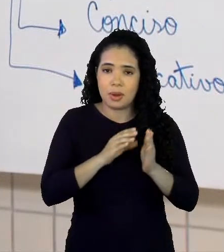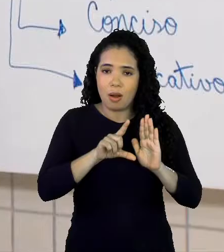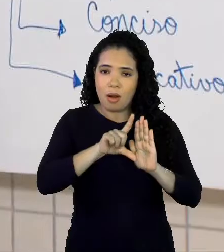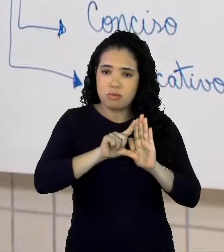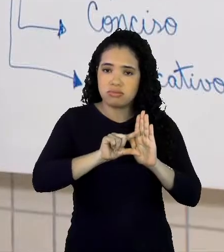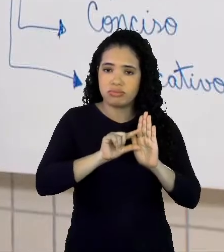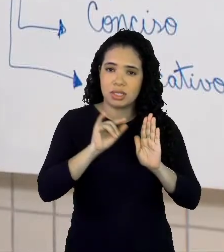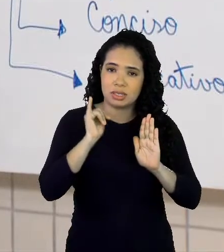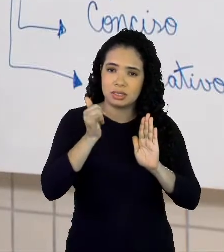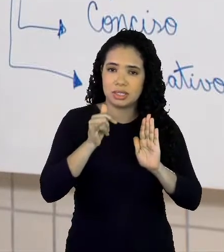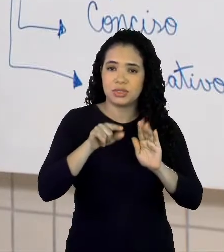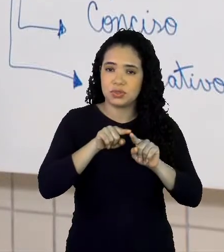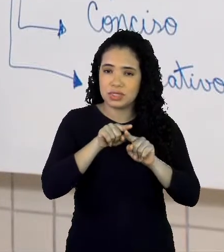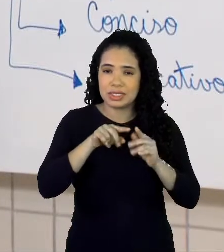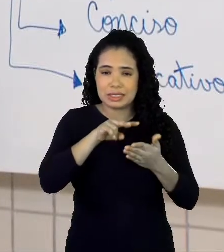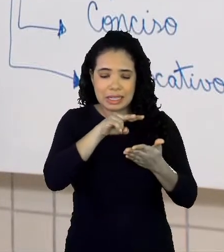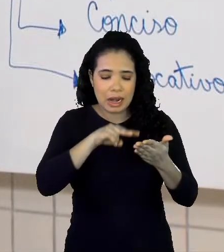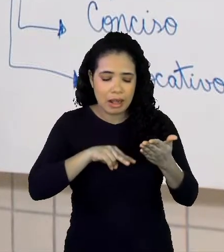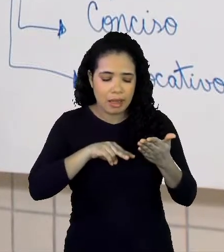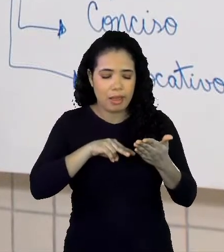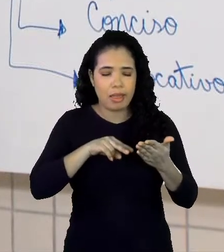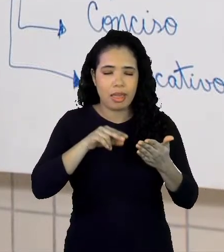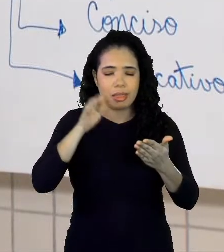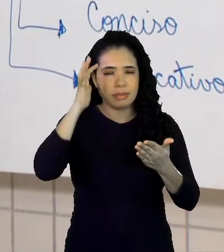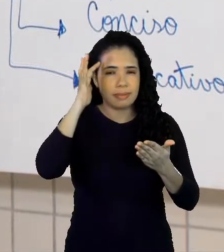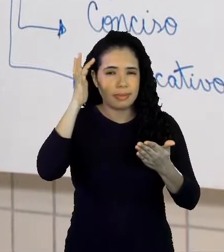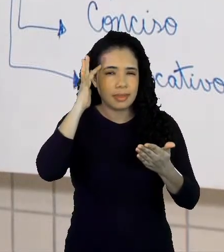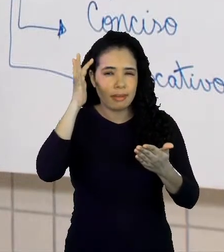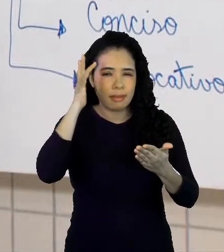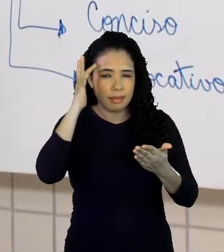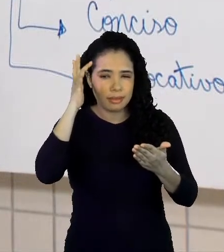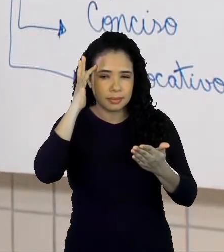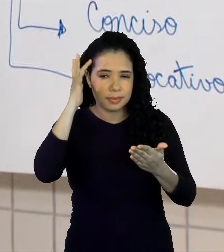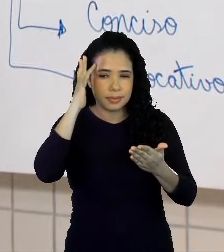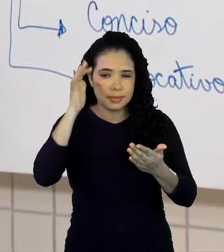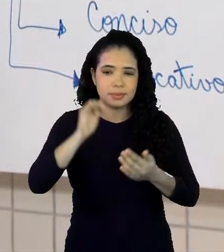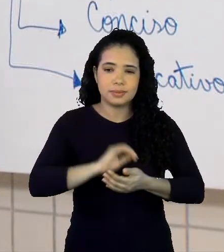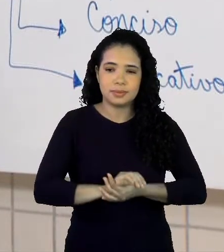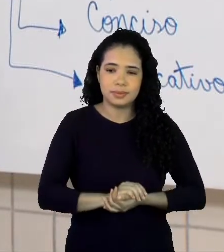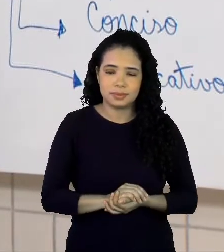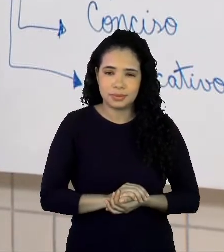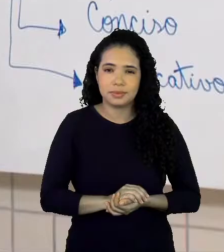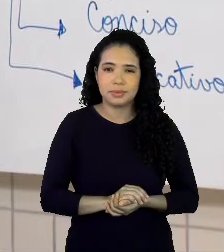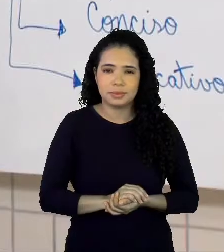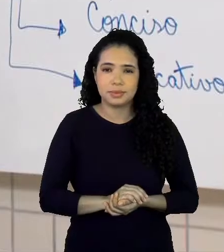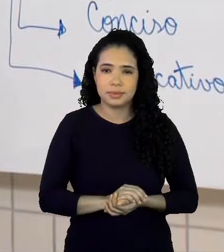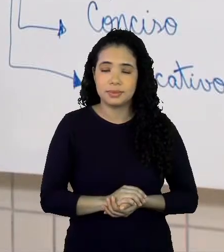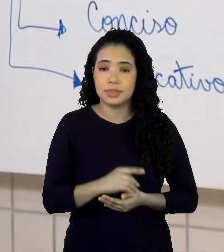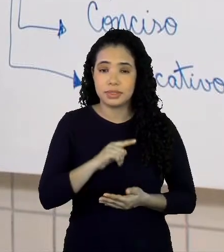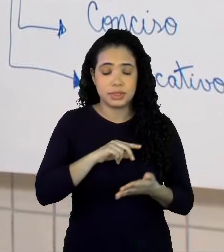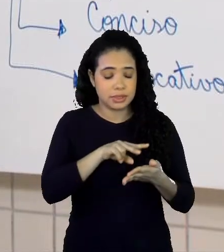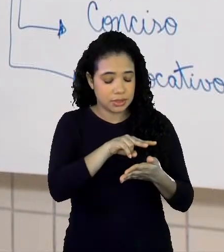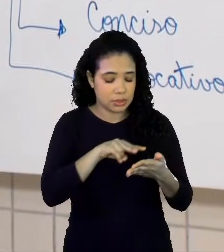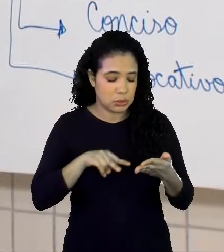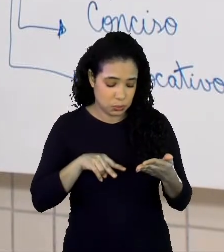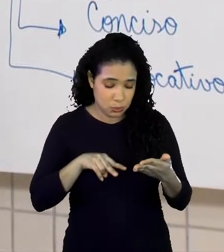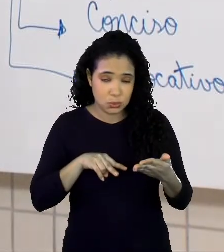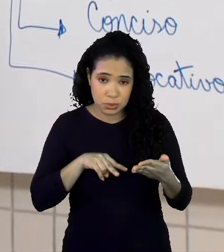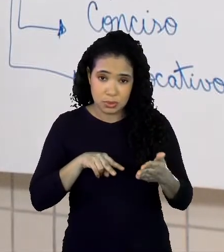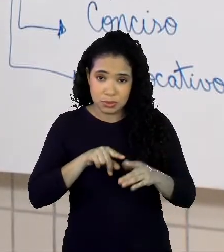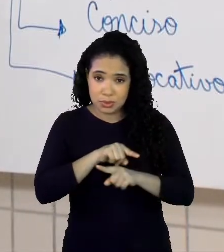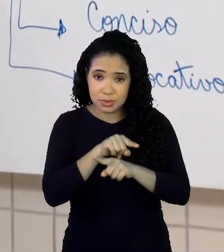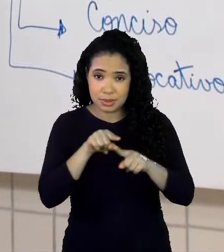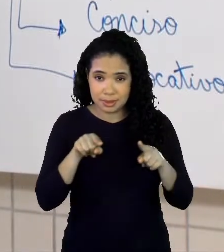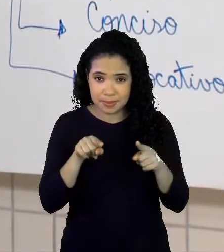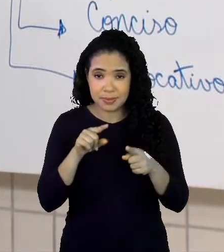e analisar. E a gente vai fazer essa leitura, e eu trouxe aqui também algumas questões que estão lá, não são todas, né, mas algumas para a